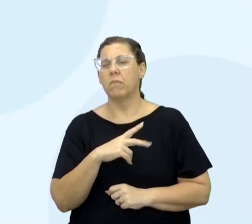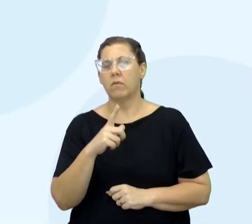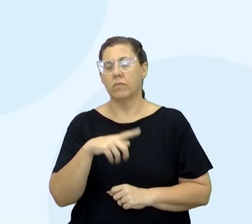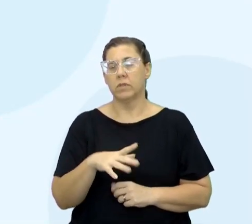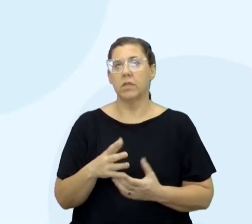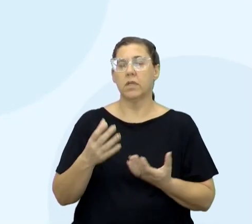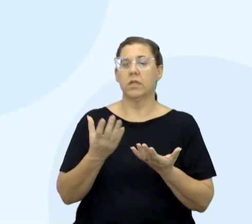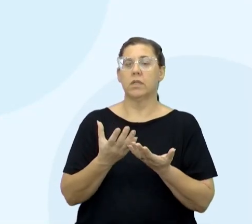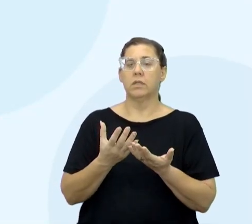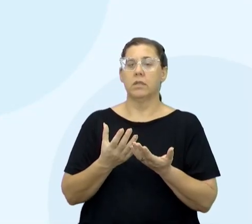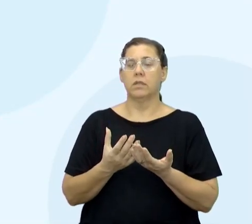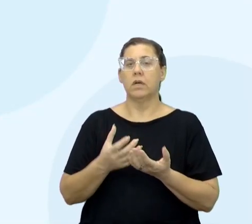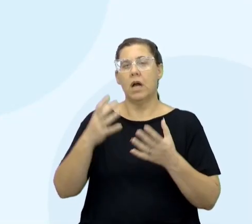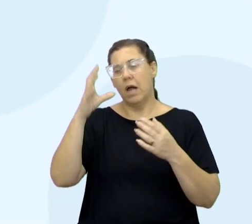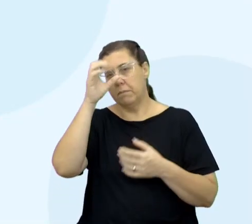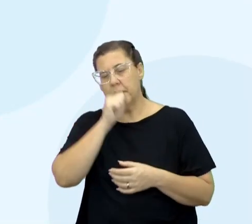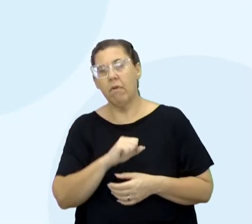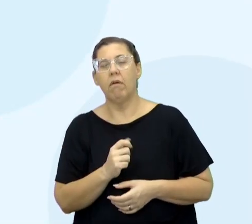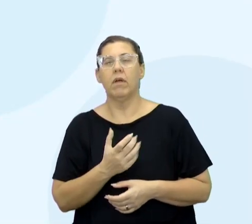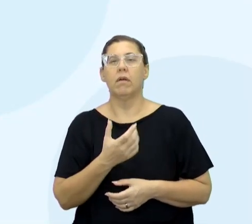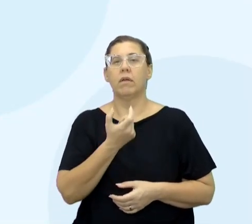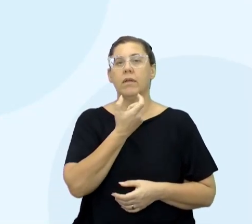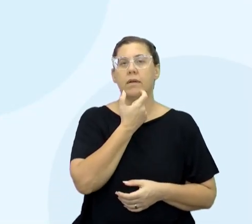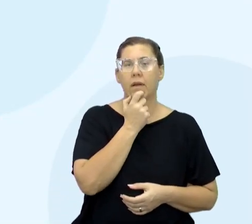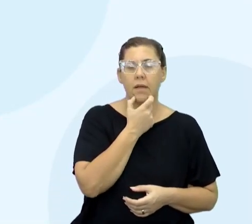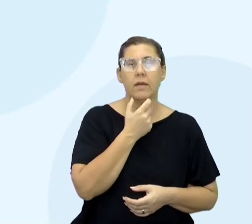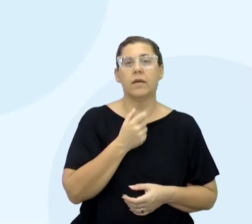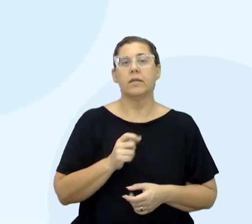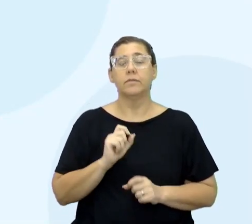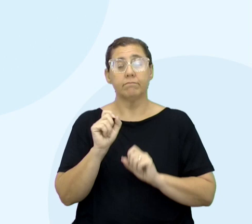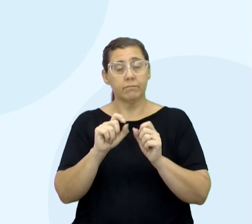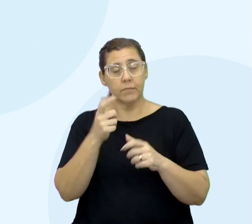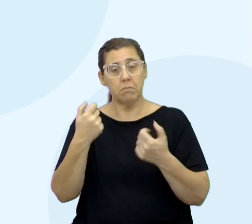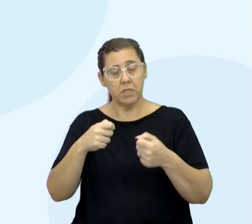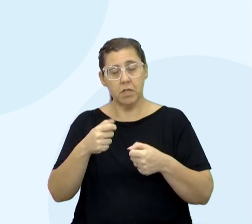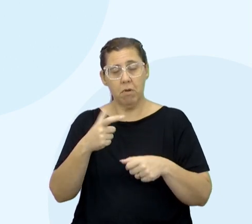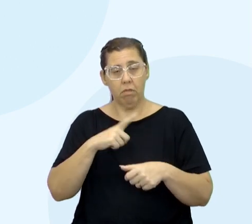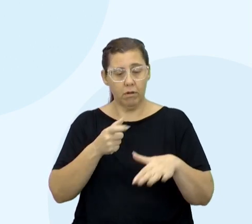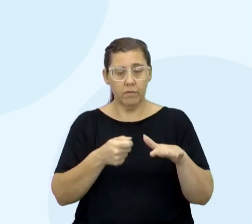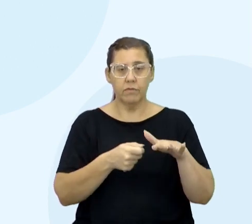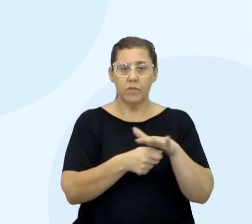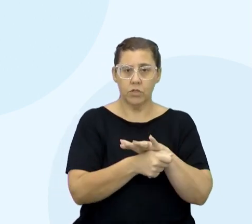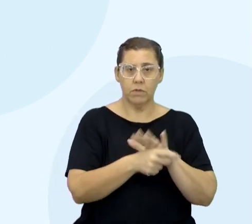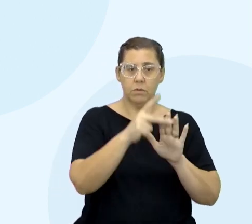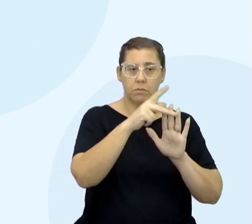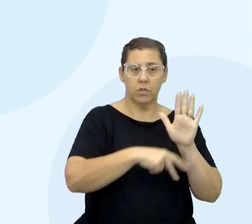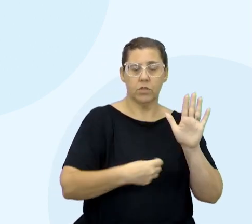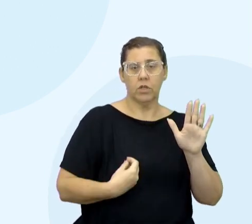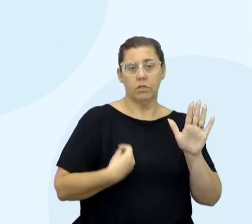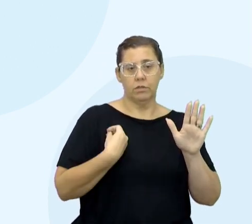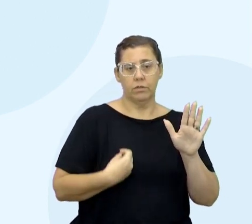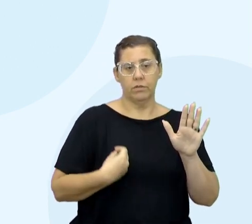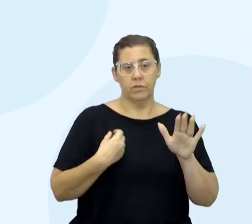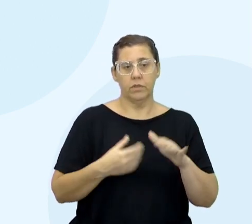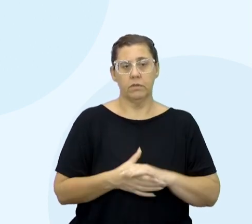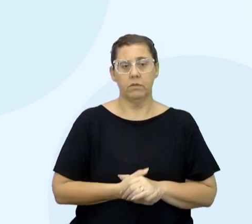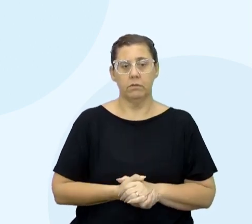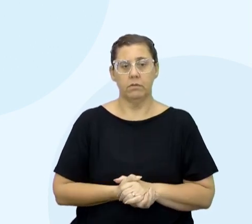aprender a falar inglês, né? O que você precisa aí para investir nesse projeto aí do